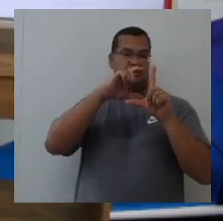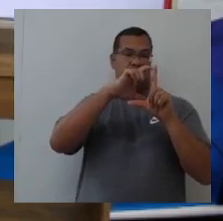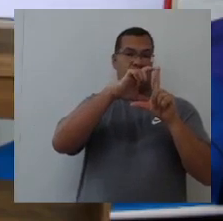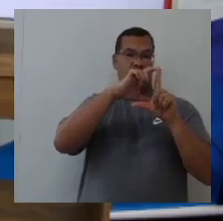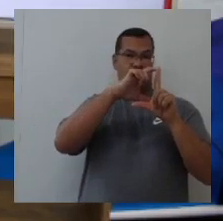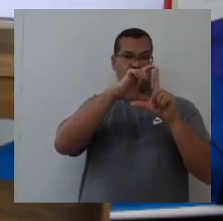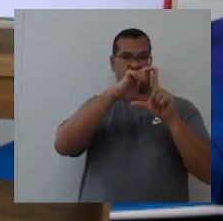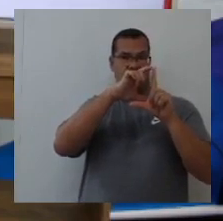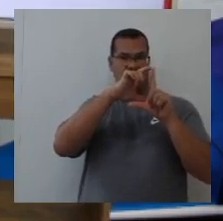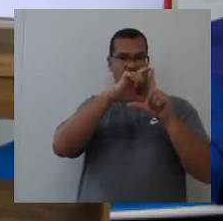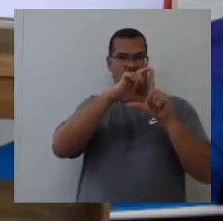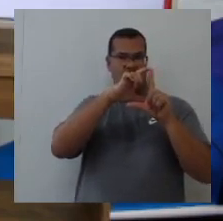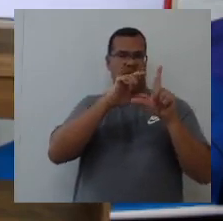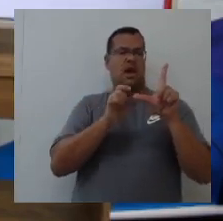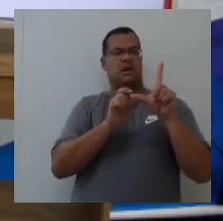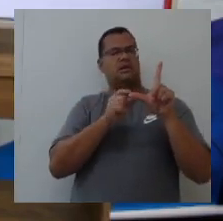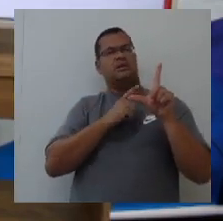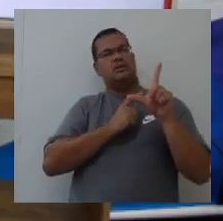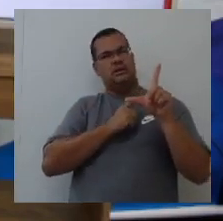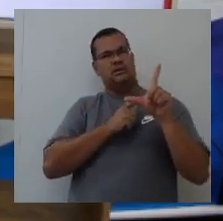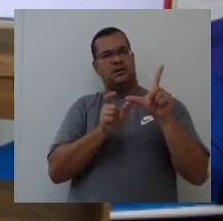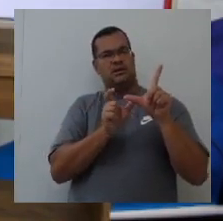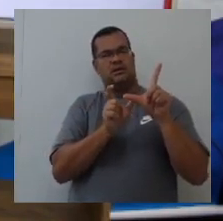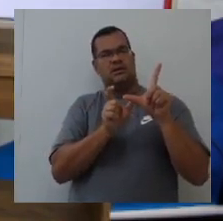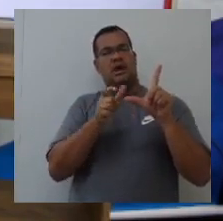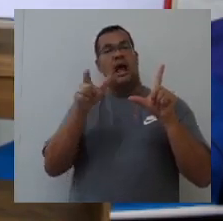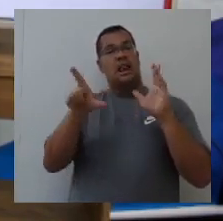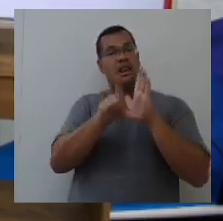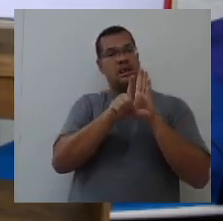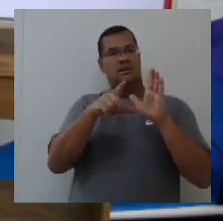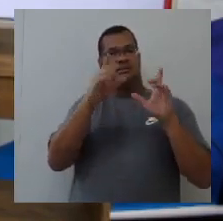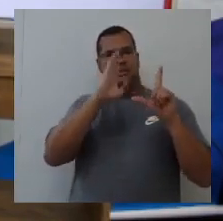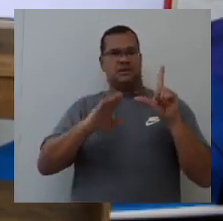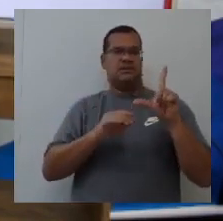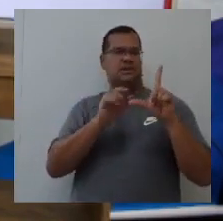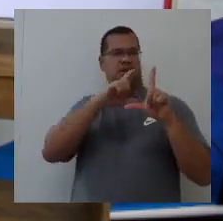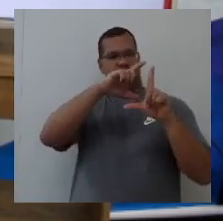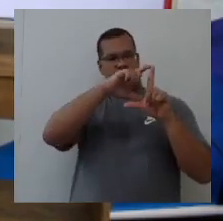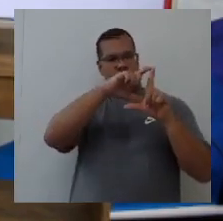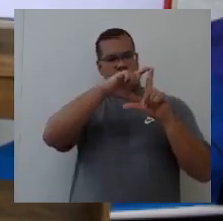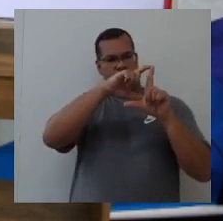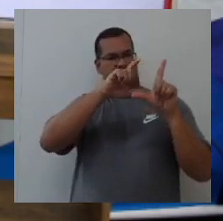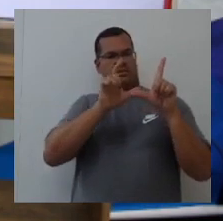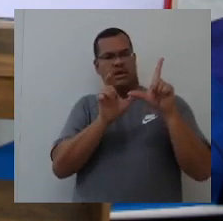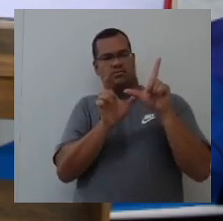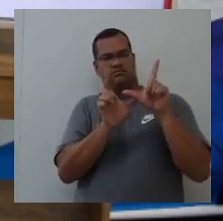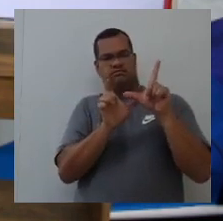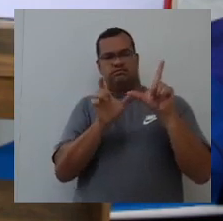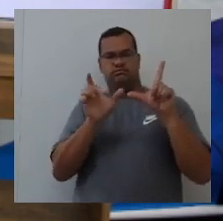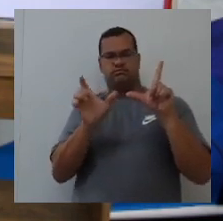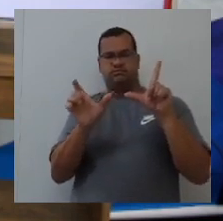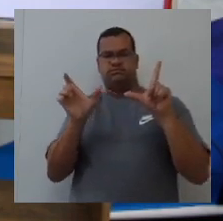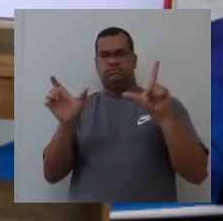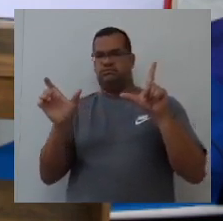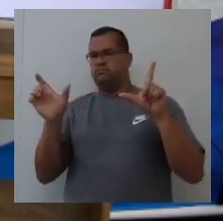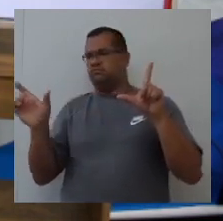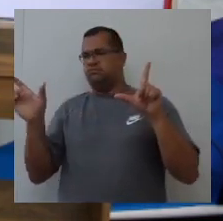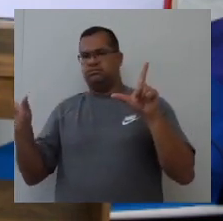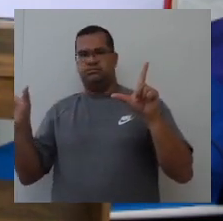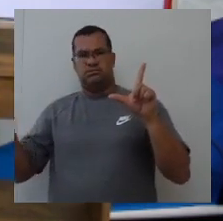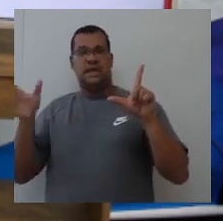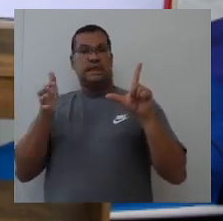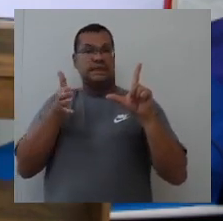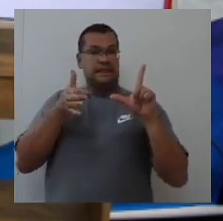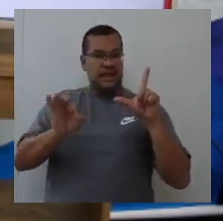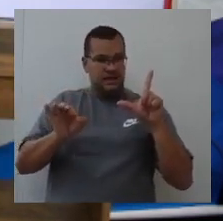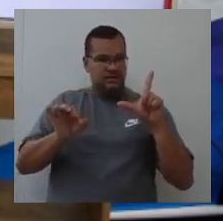de altura, eu teria, para atender a lei brasileira, que voltar ou recuar a minha rampa em 10 unidades de